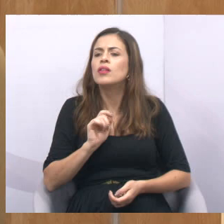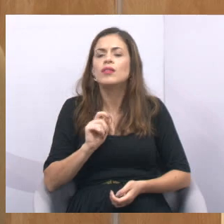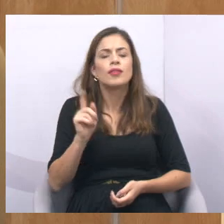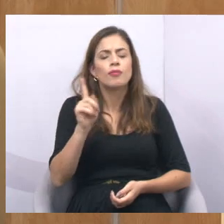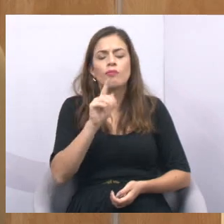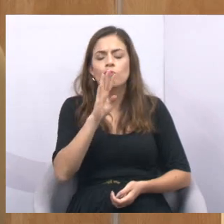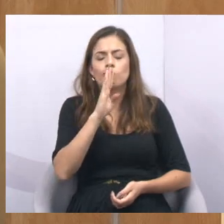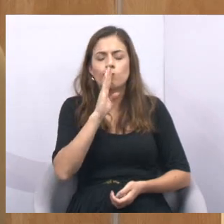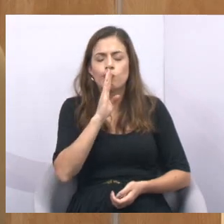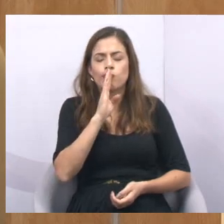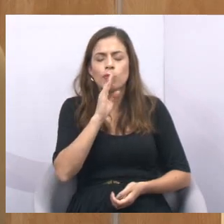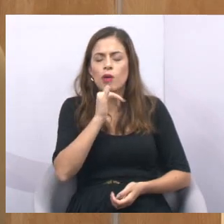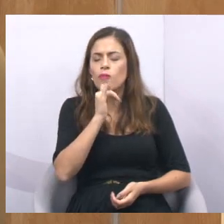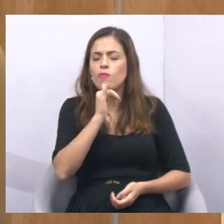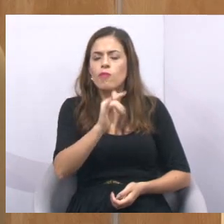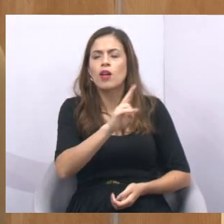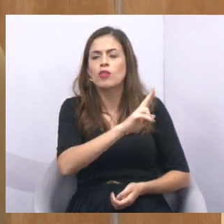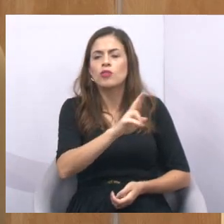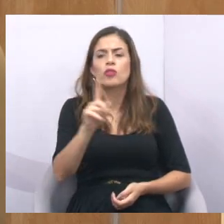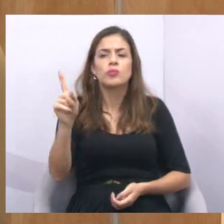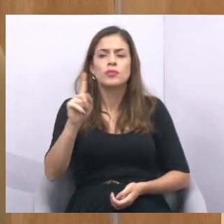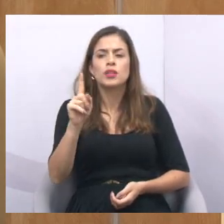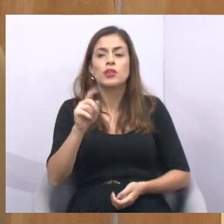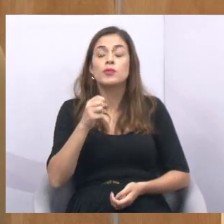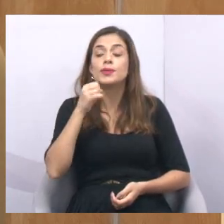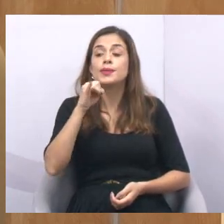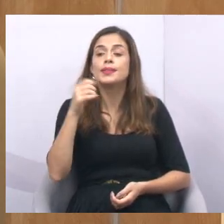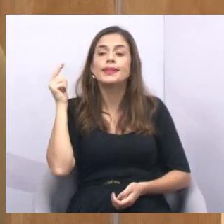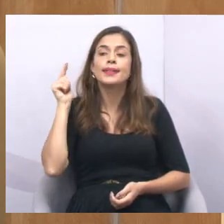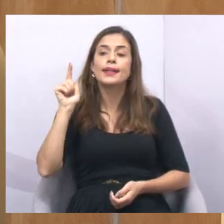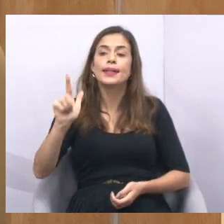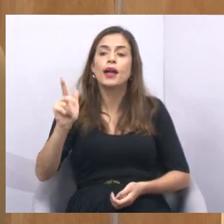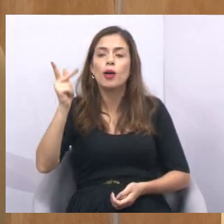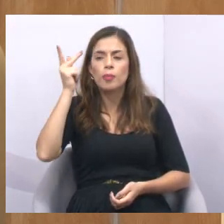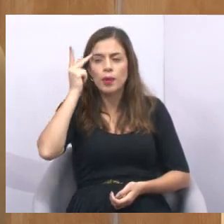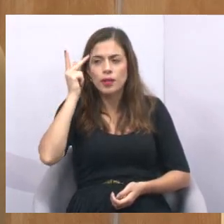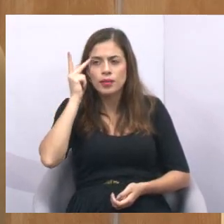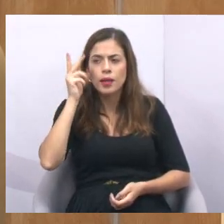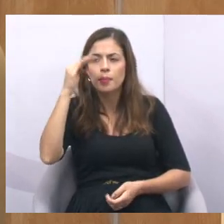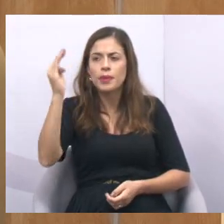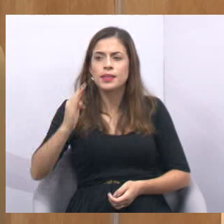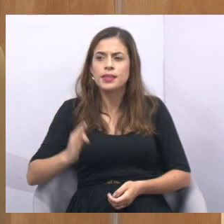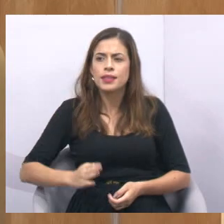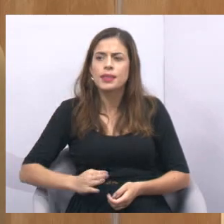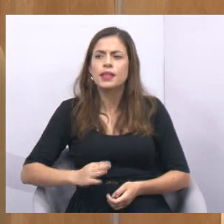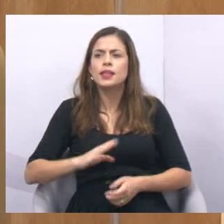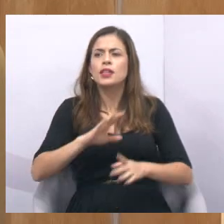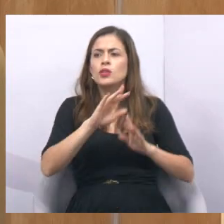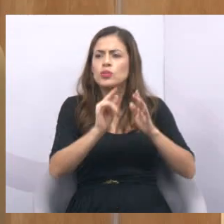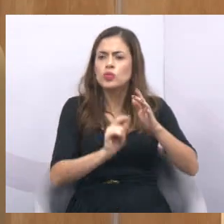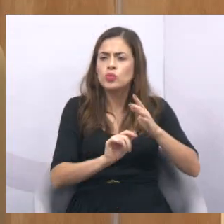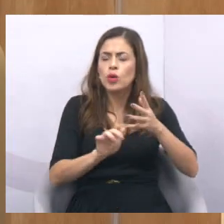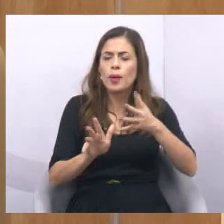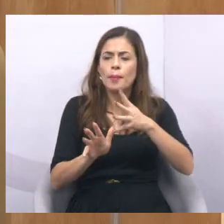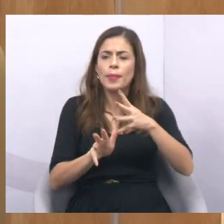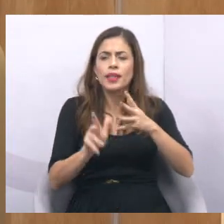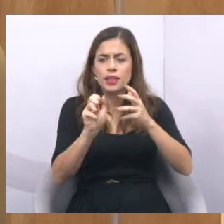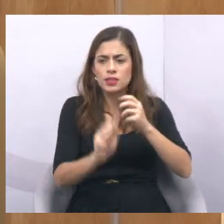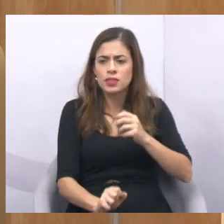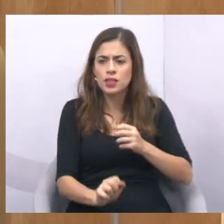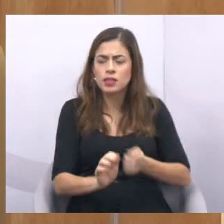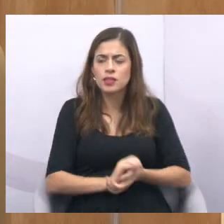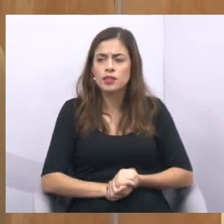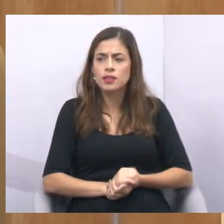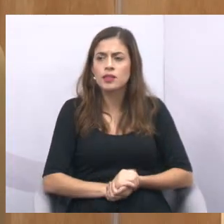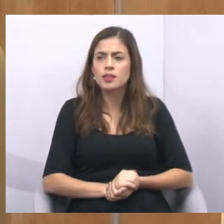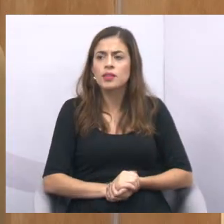falo. Eu falo para você, se nós ganharmos o Paulista, o Brasileiro e o Sul-Americano. Quando terminar o jogo do